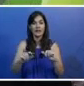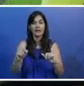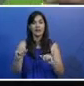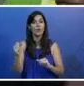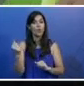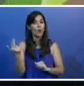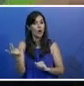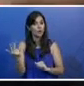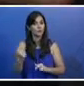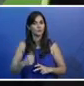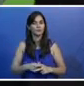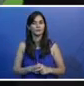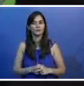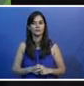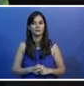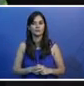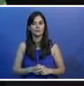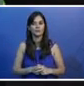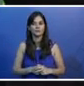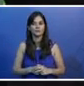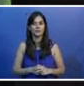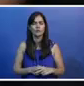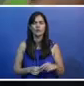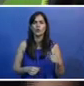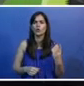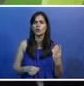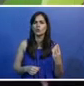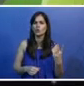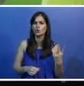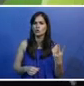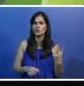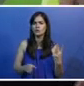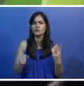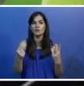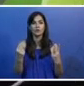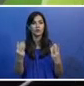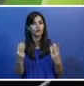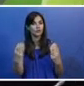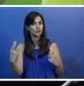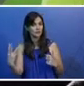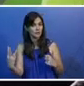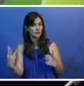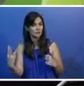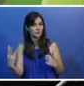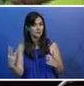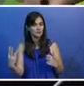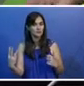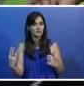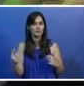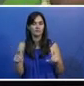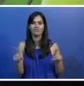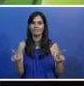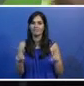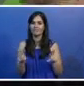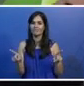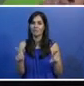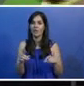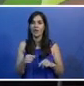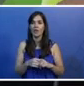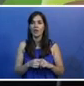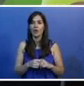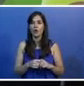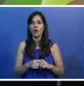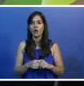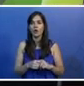Ok? Por último, 12 e 23. São termos independentes. Todos